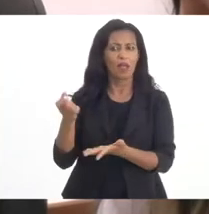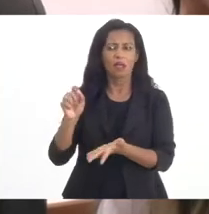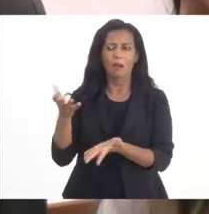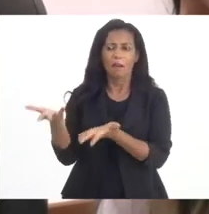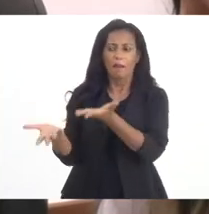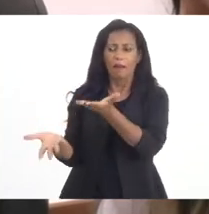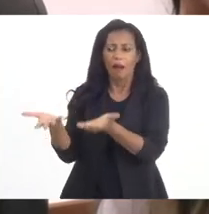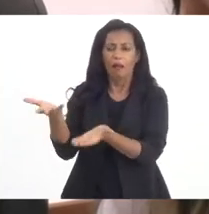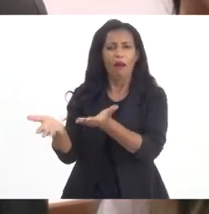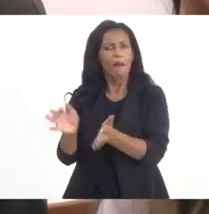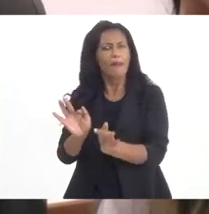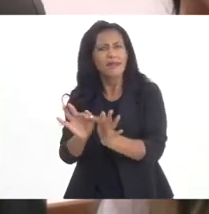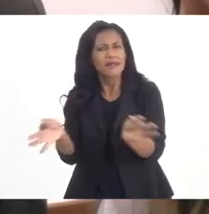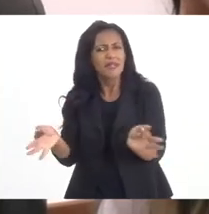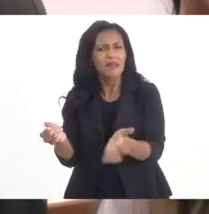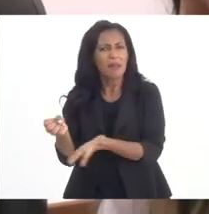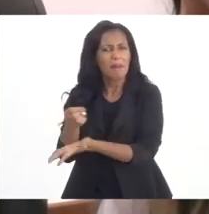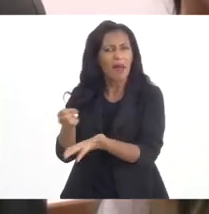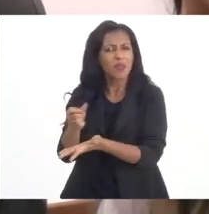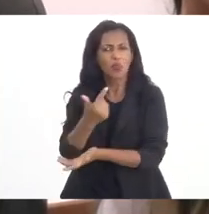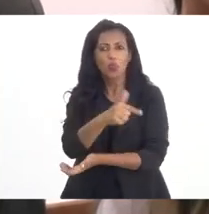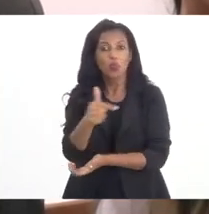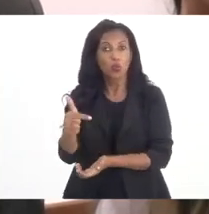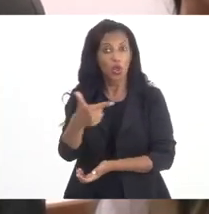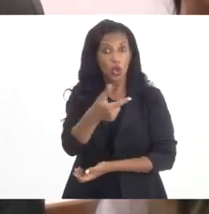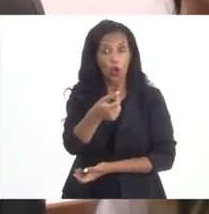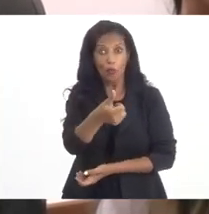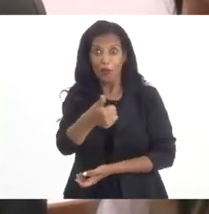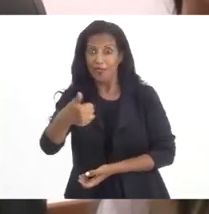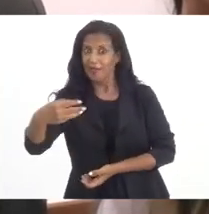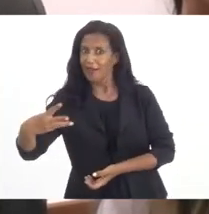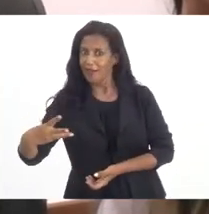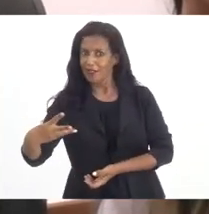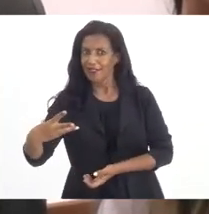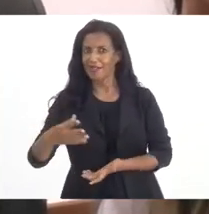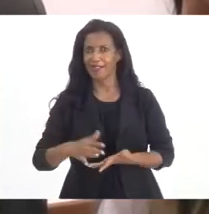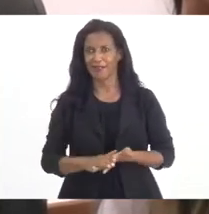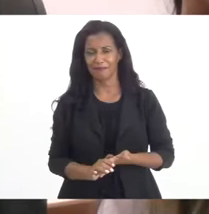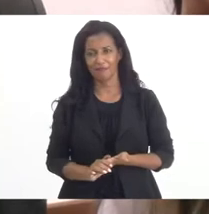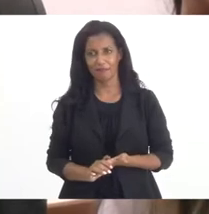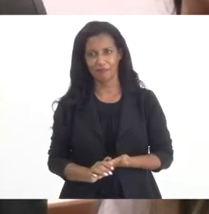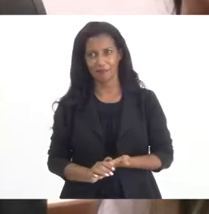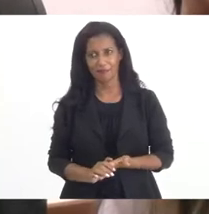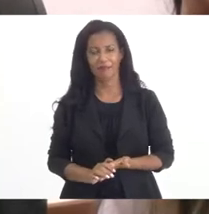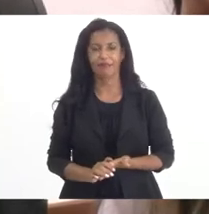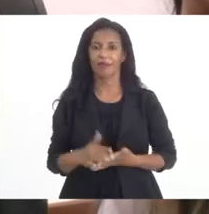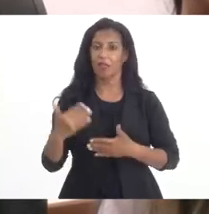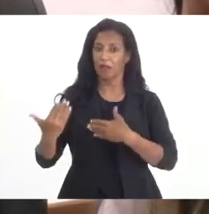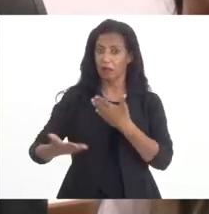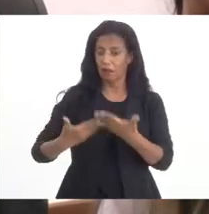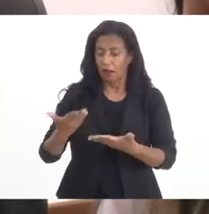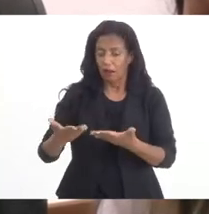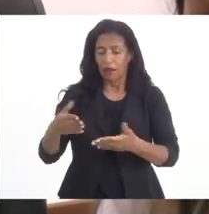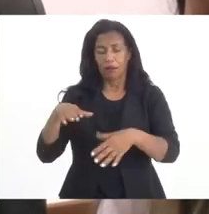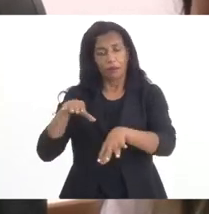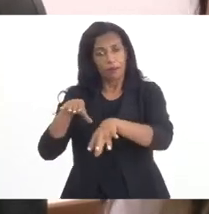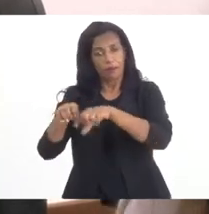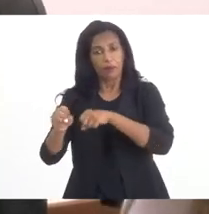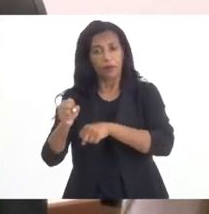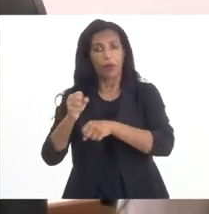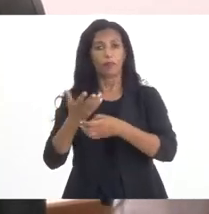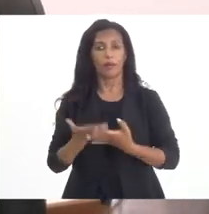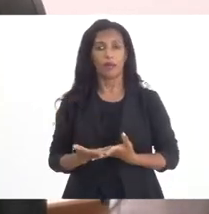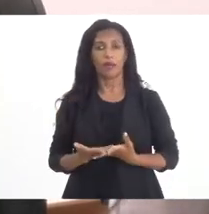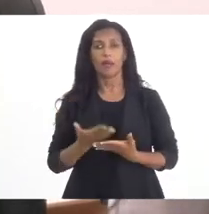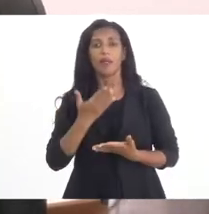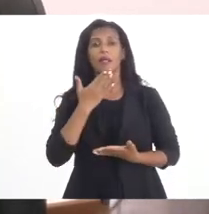ter equipamentos básicos, nós não tínhamos. Isso em 2013. E aí, né, me formei. Ano passado, eu